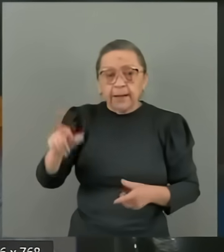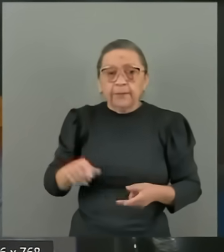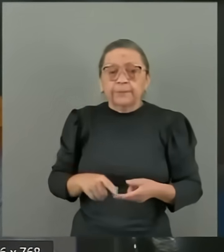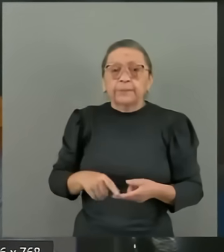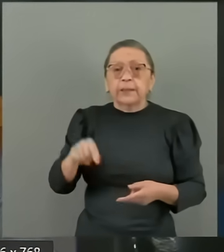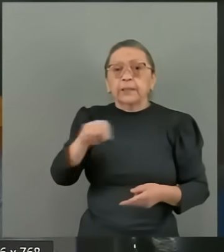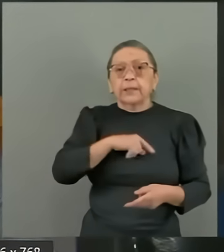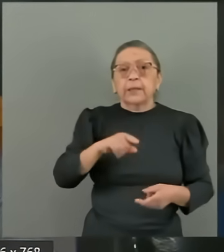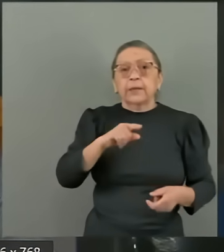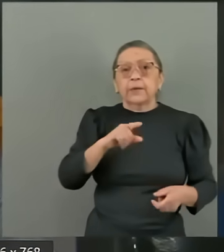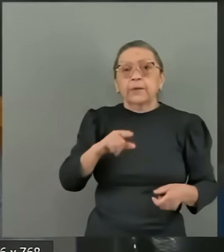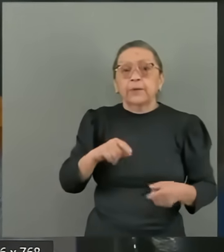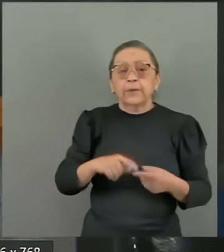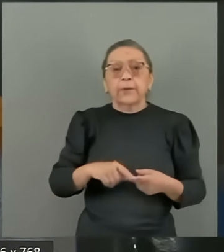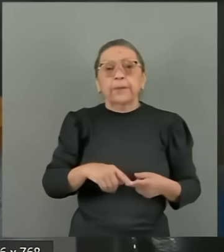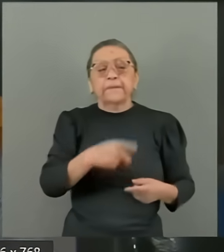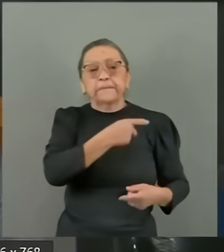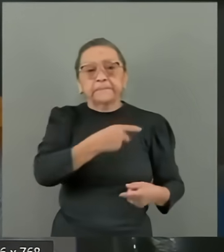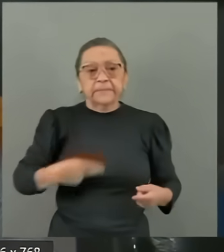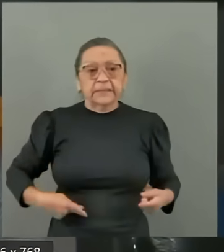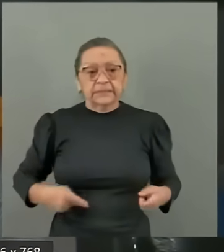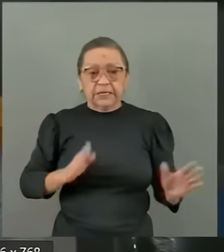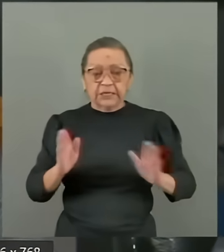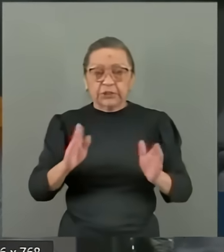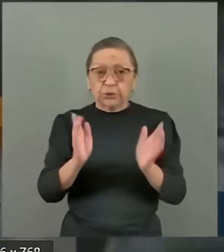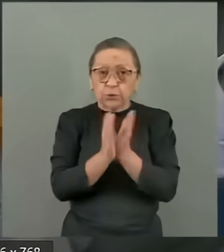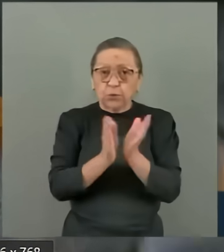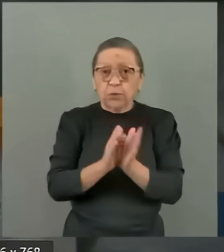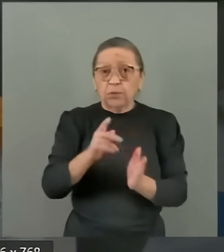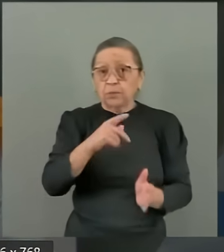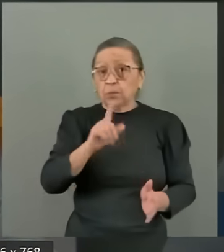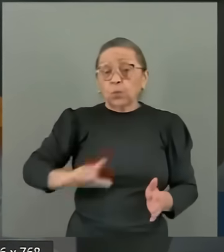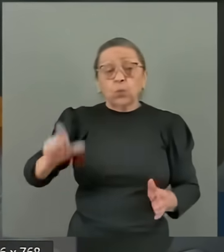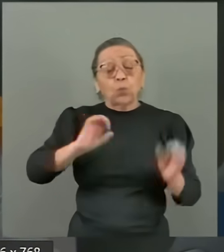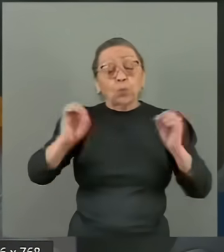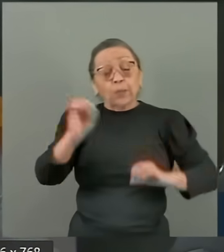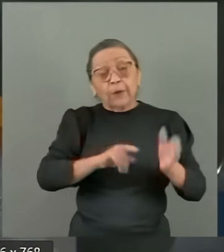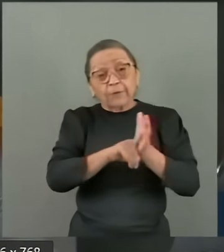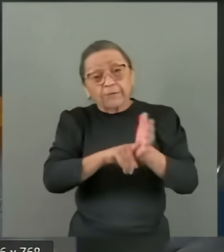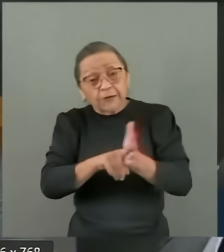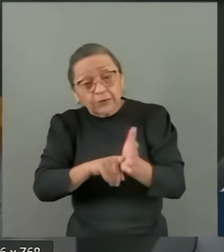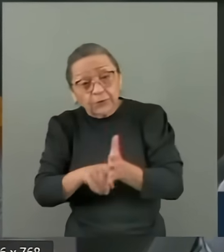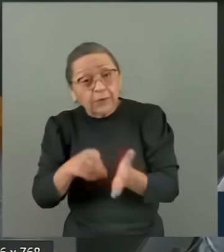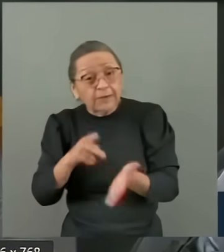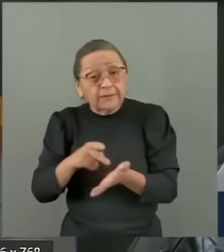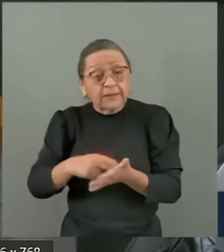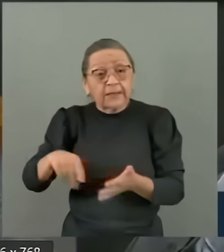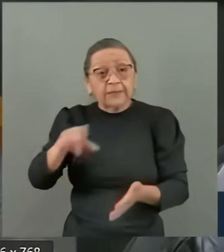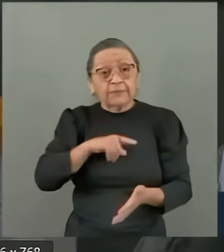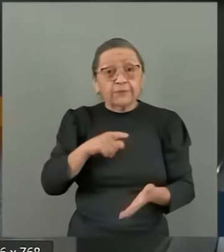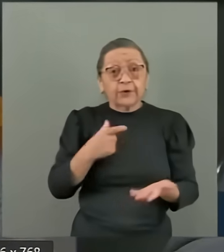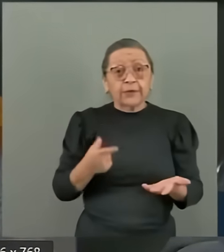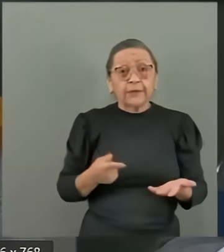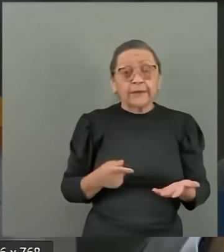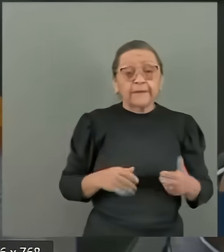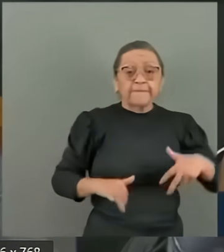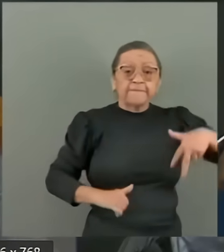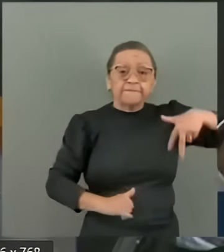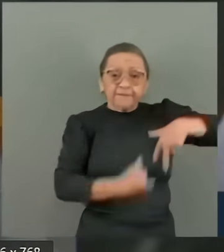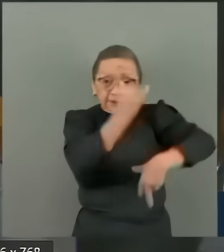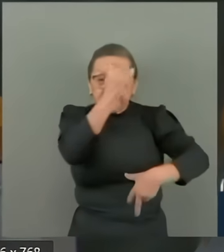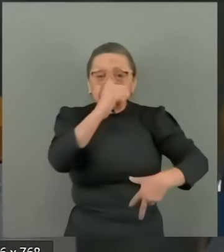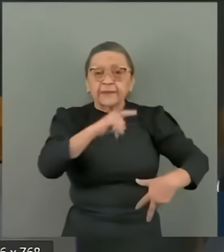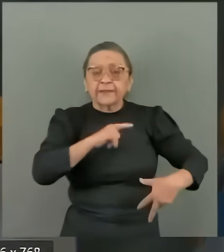que o governo do presidente Lula não investigou o processo. Na verdade, ele foi vítima, teve